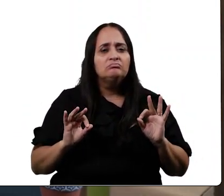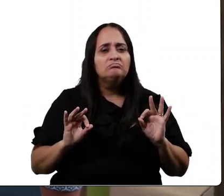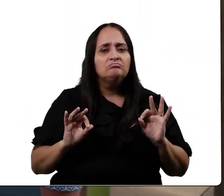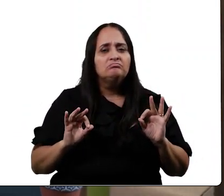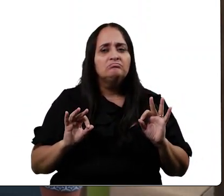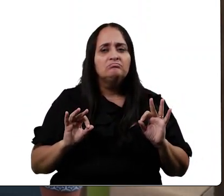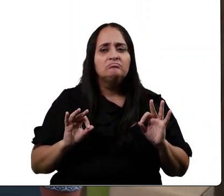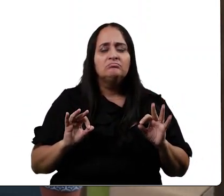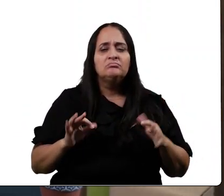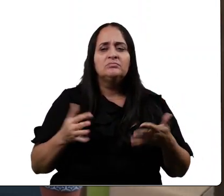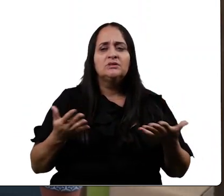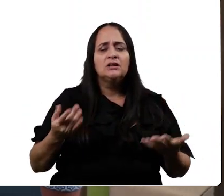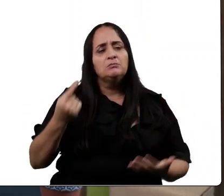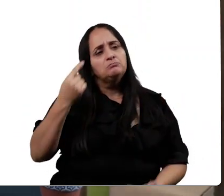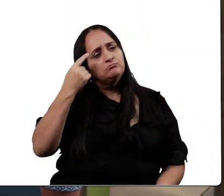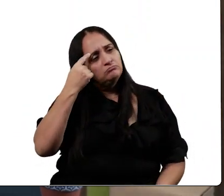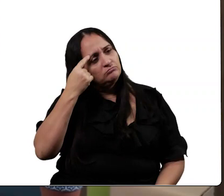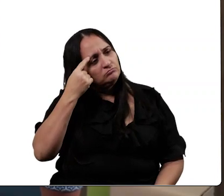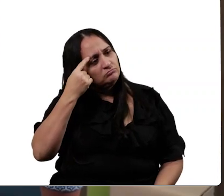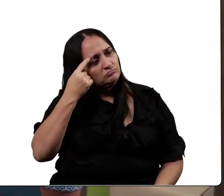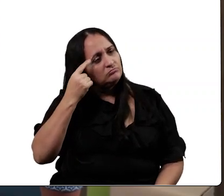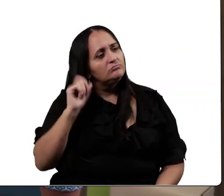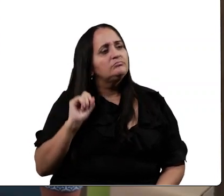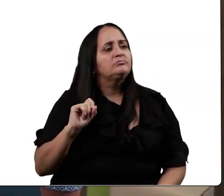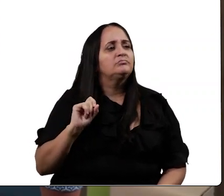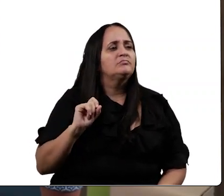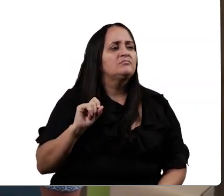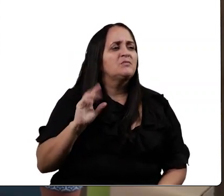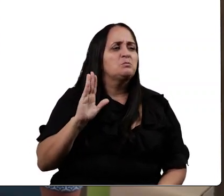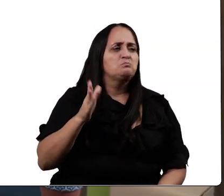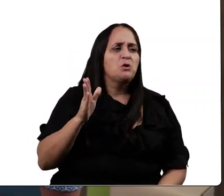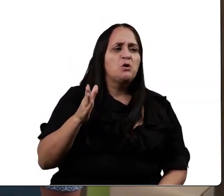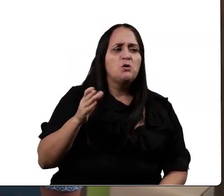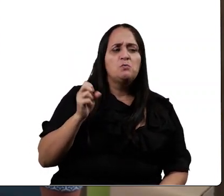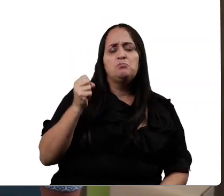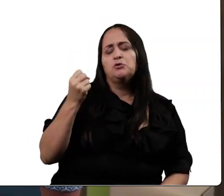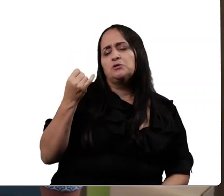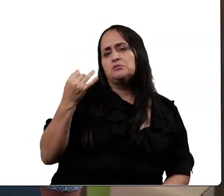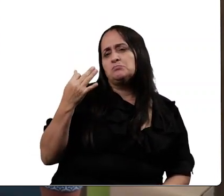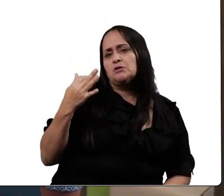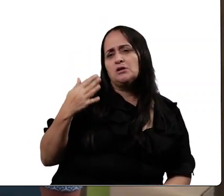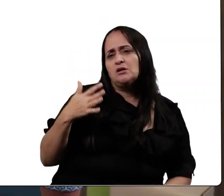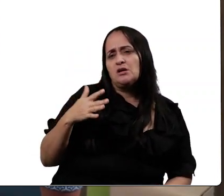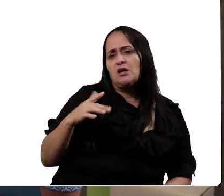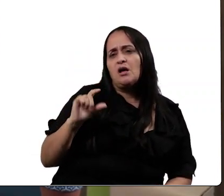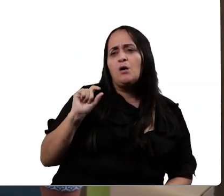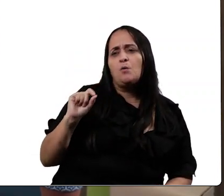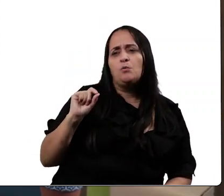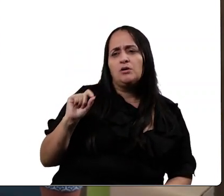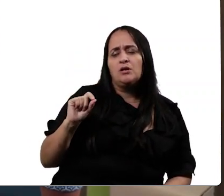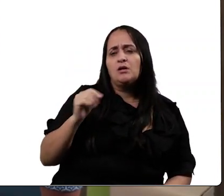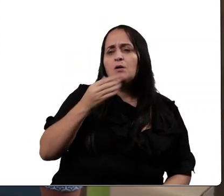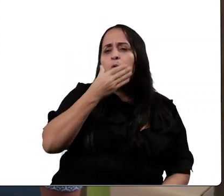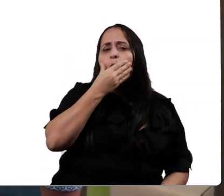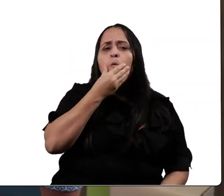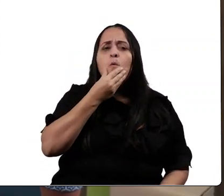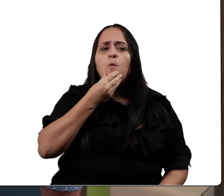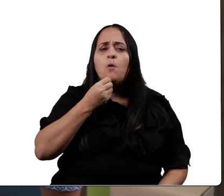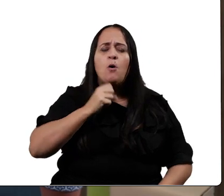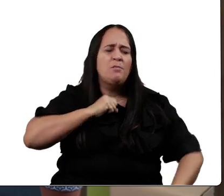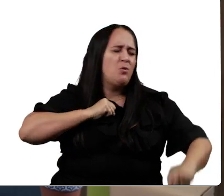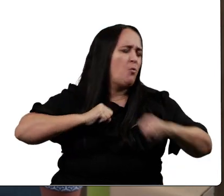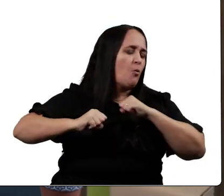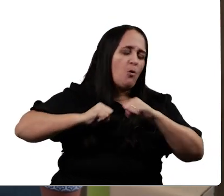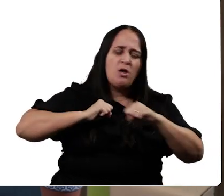não se abateu. Ele poderia ter apenas descrito o fato. O brasileiro correu para a praia,